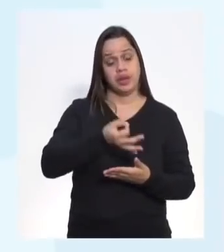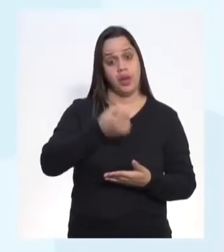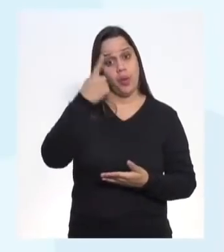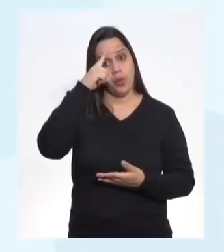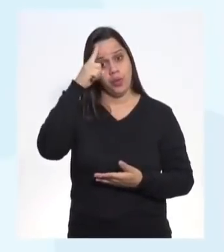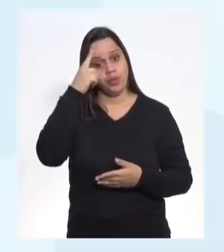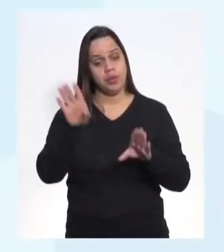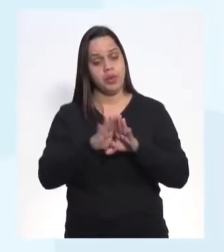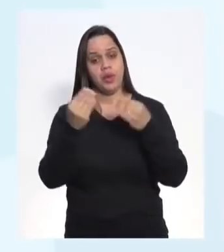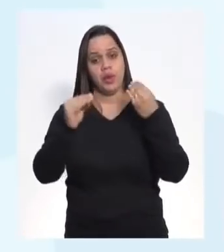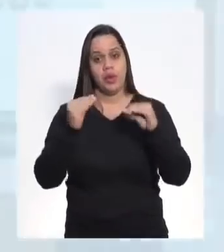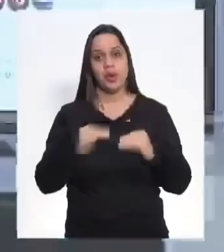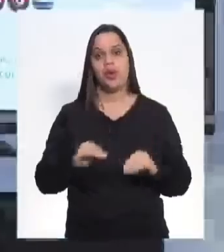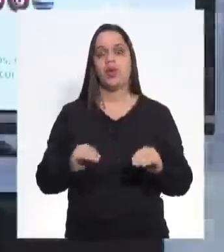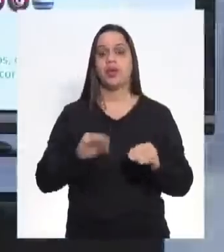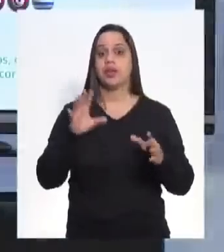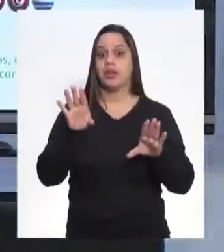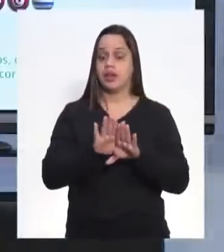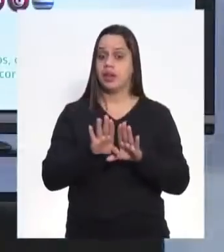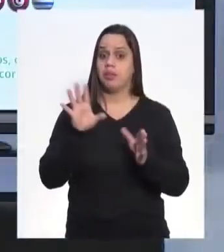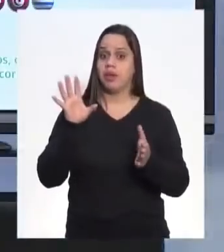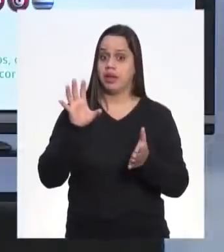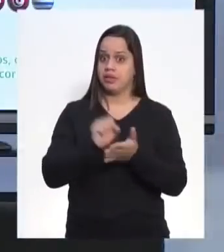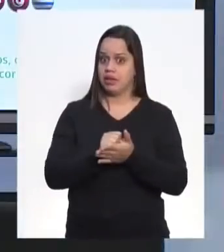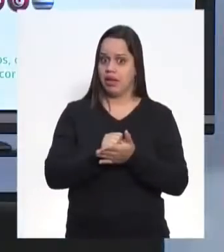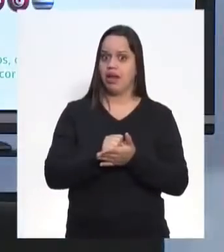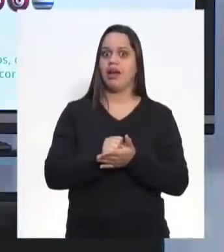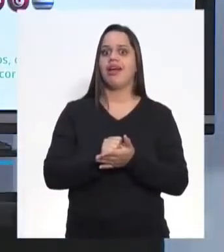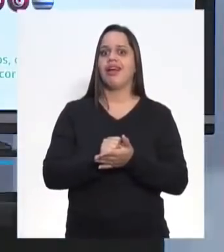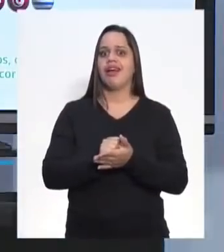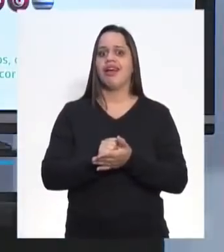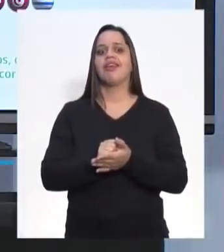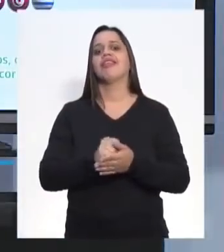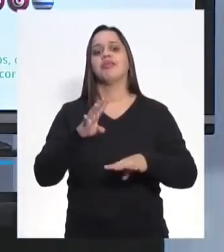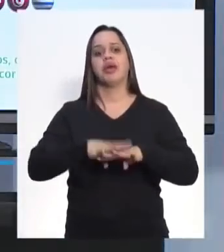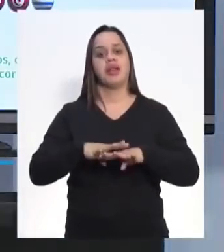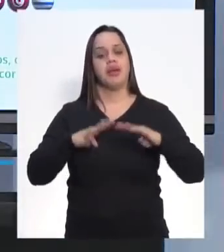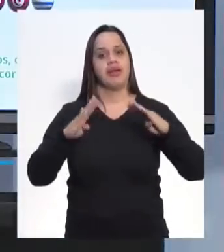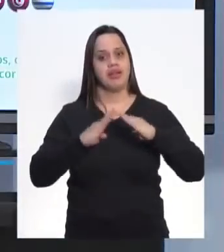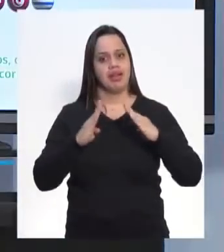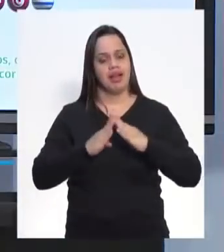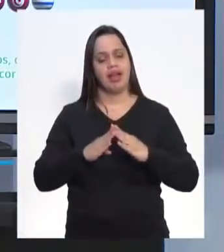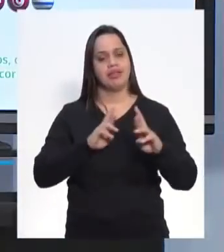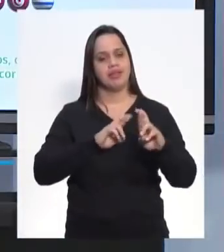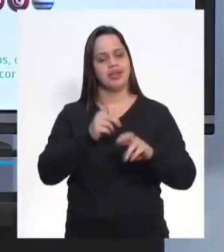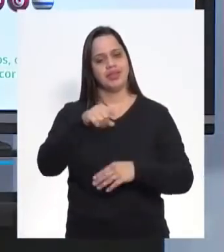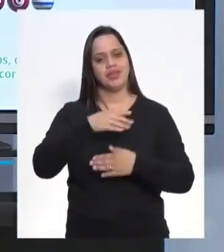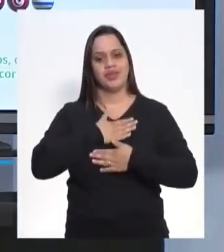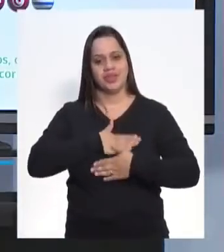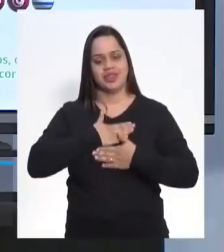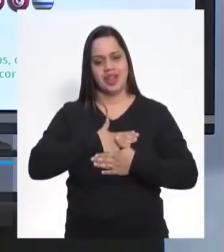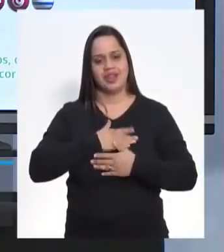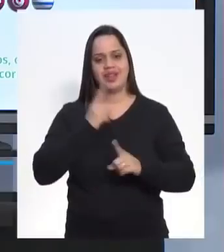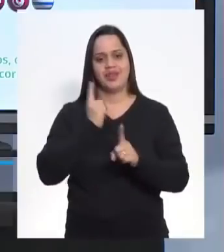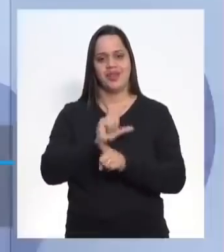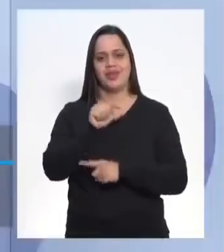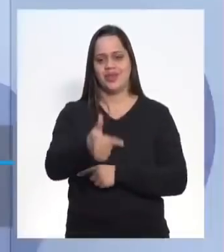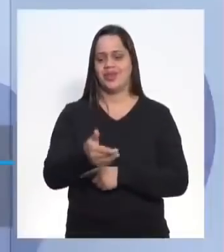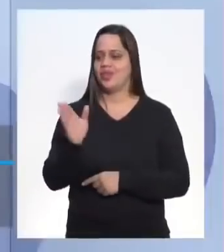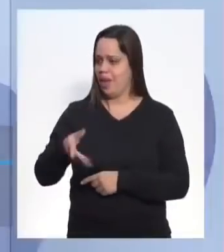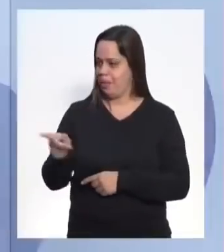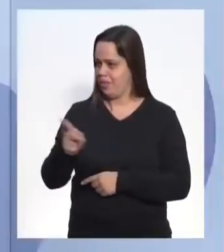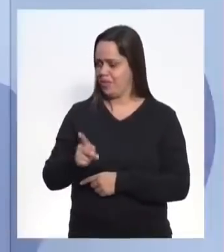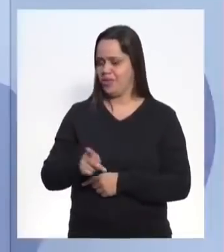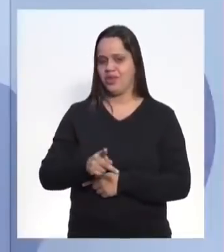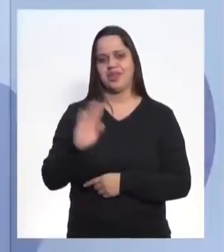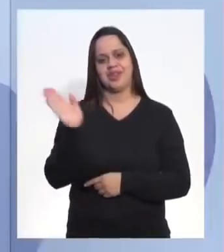coloquem lá sugestões. Se inscrevam, né? Por favor, Matemática se inscrevam em Casa. Espero que vocês tenham gostado. Até a próxima, né, Ali? É isso